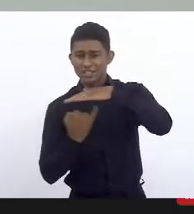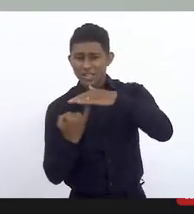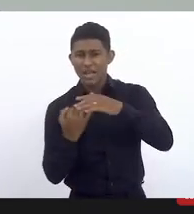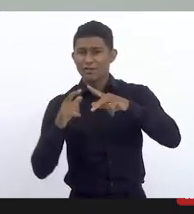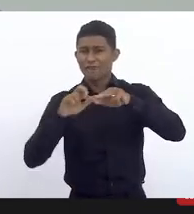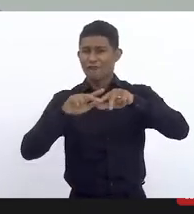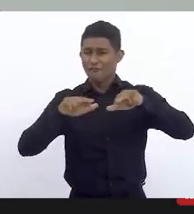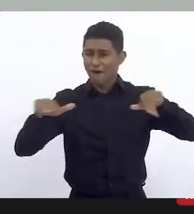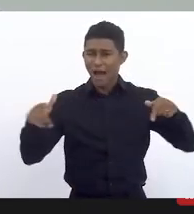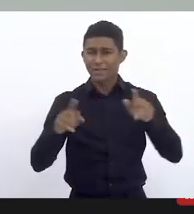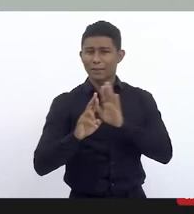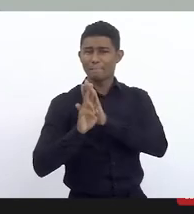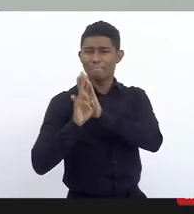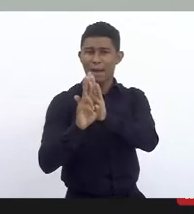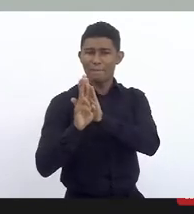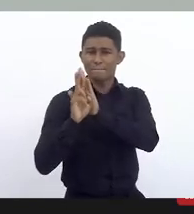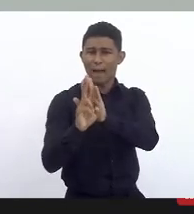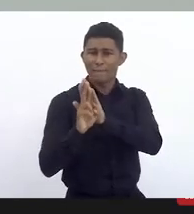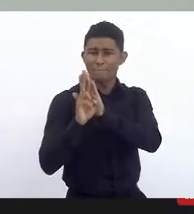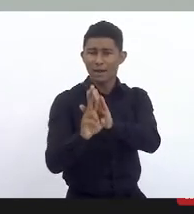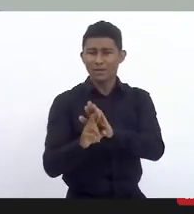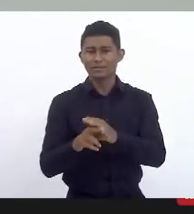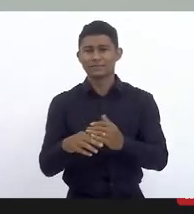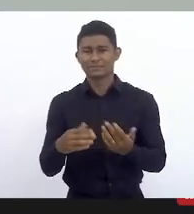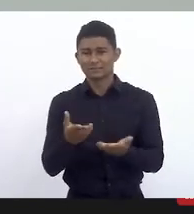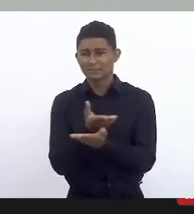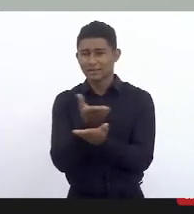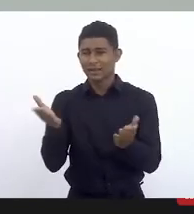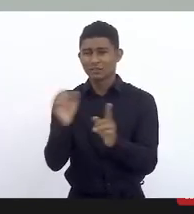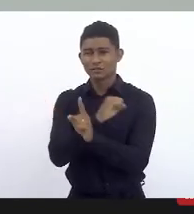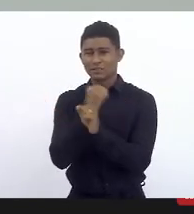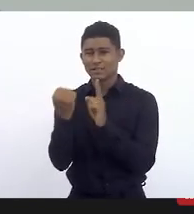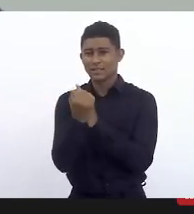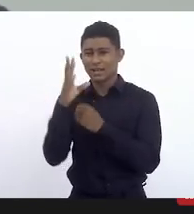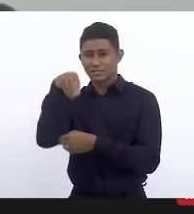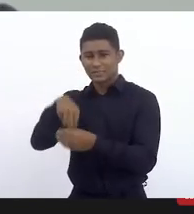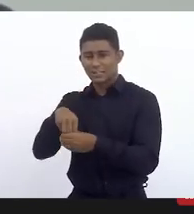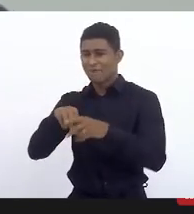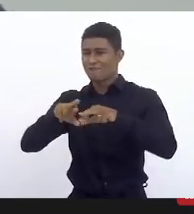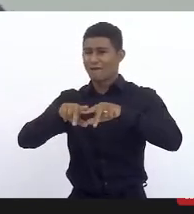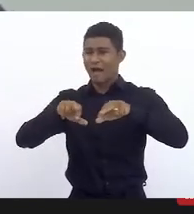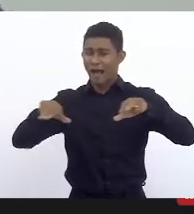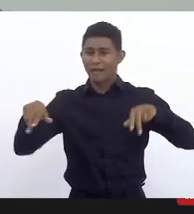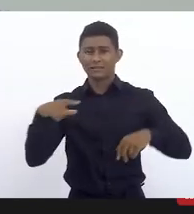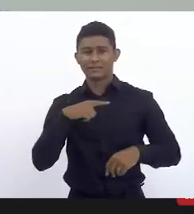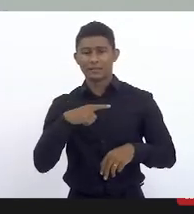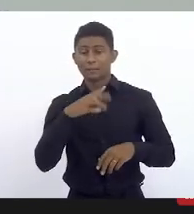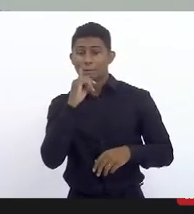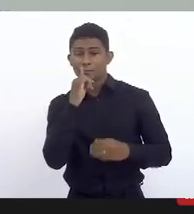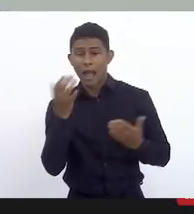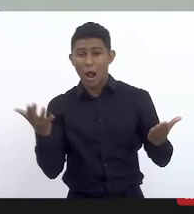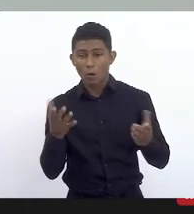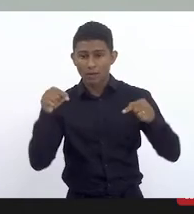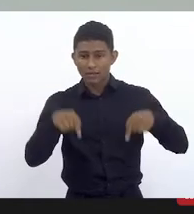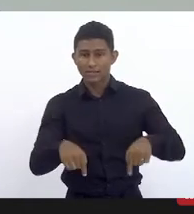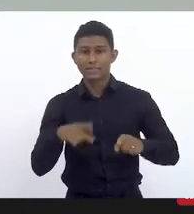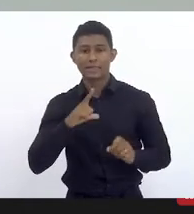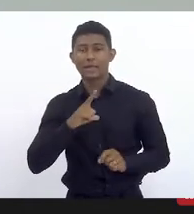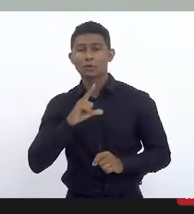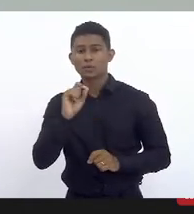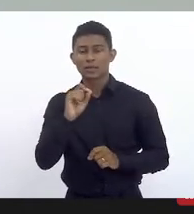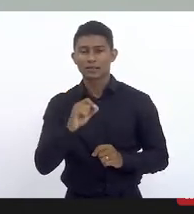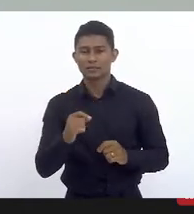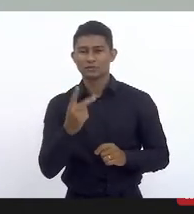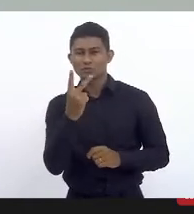de diversas camadas da sociedade civil, e aí, por exemplo, agora aqui temos duas ou